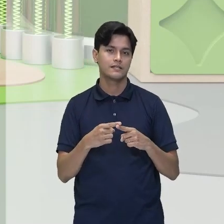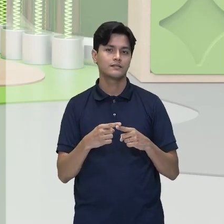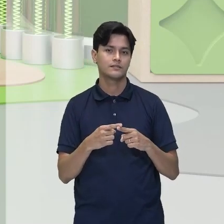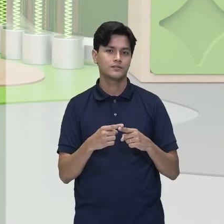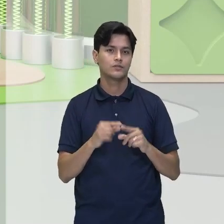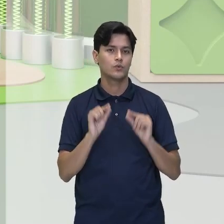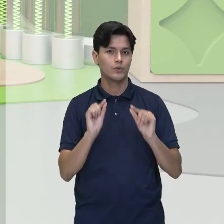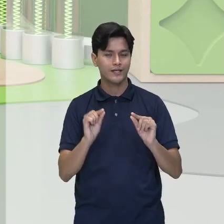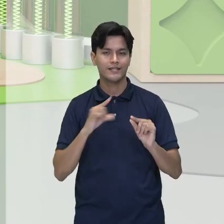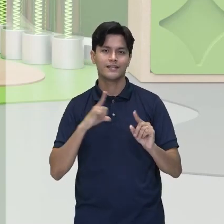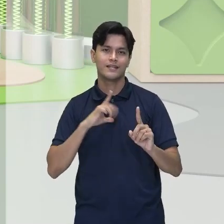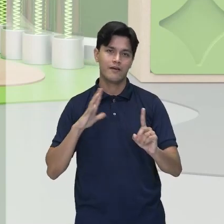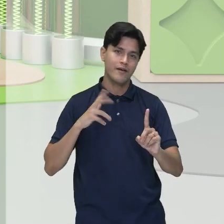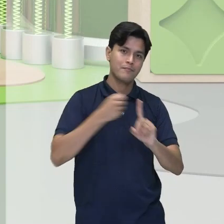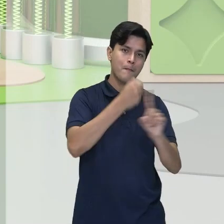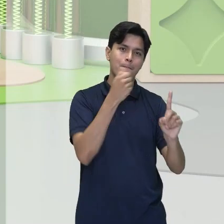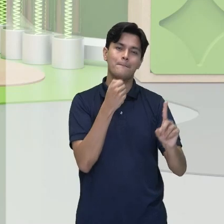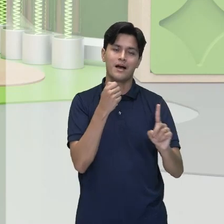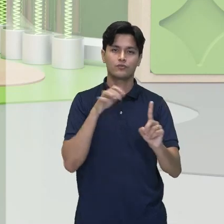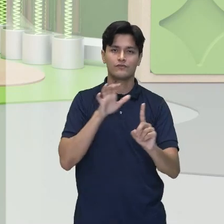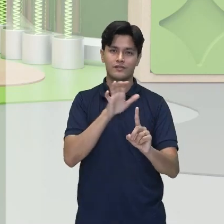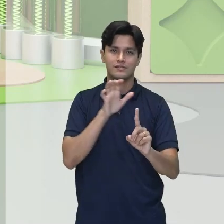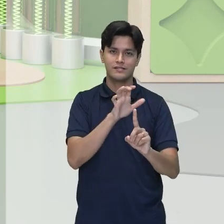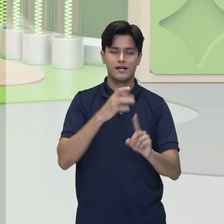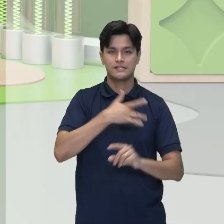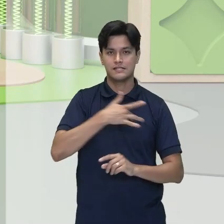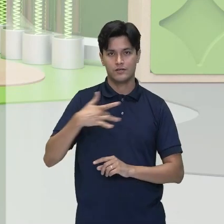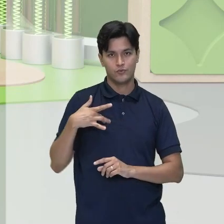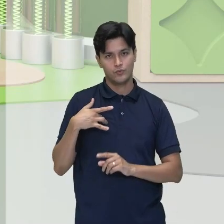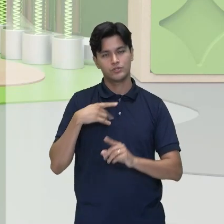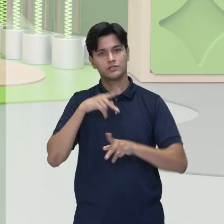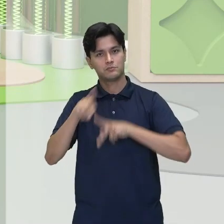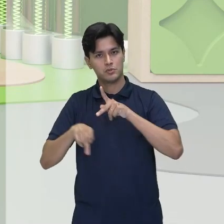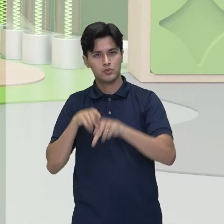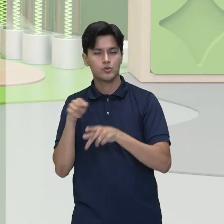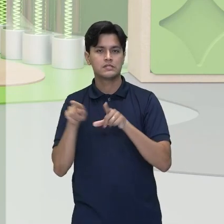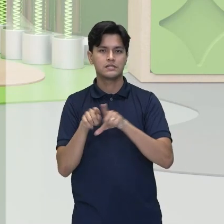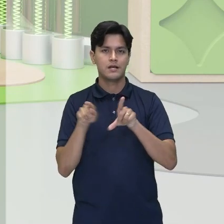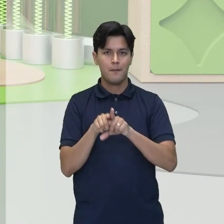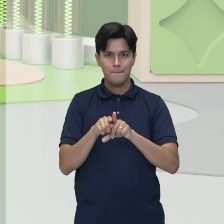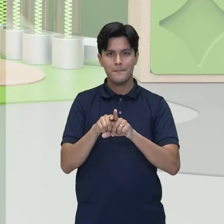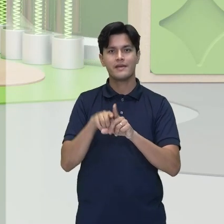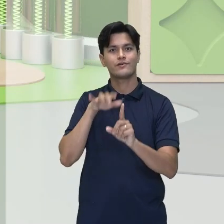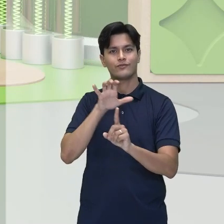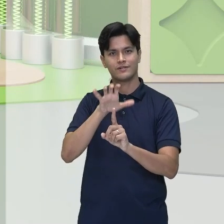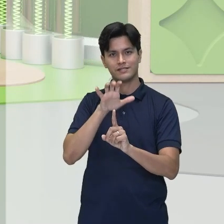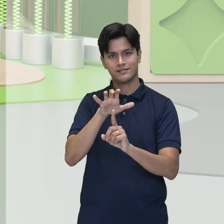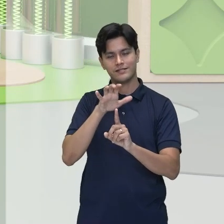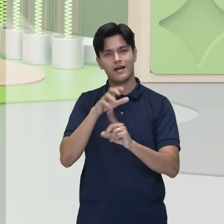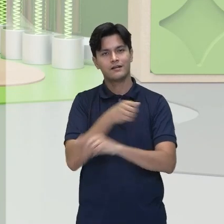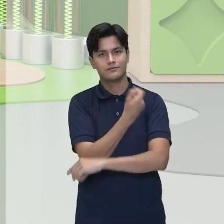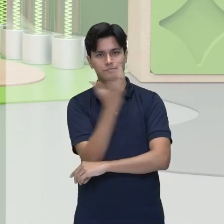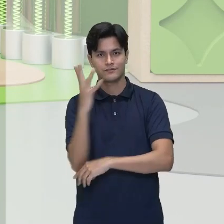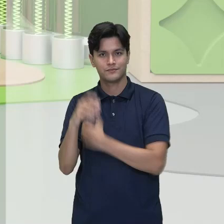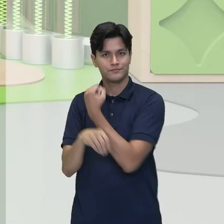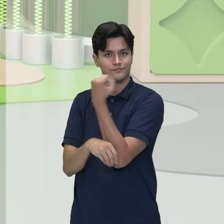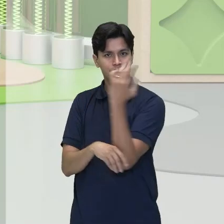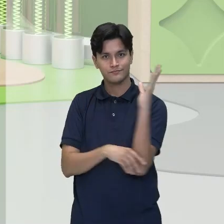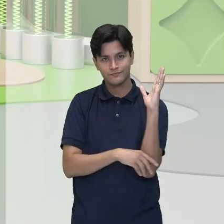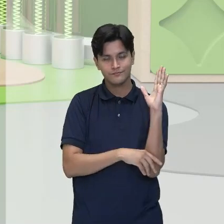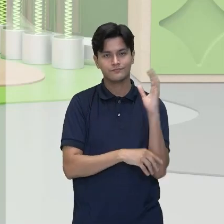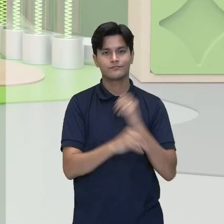impactos na saúde das pessoas, além de impactos, né, no meio ambiente. Imagina uma floresta sendo queimada e a gente vai perder